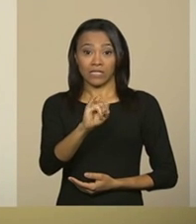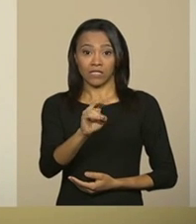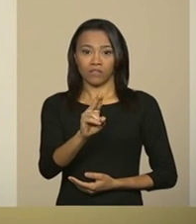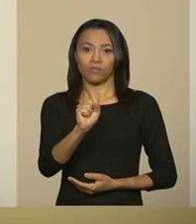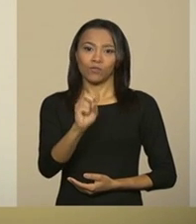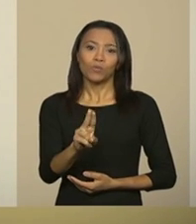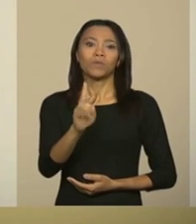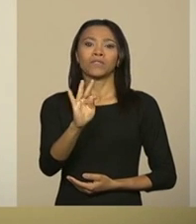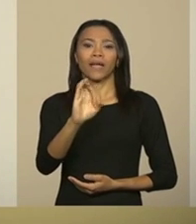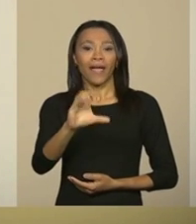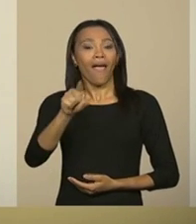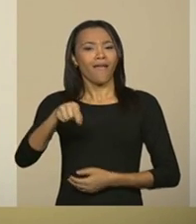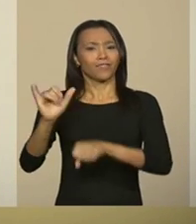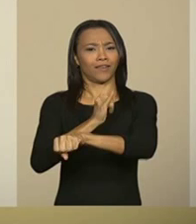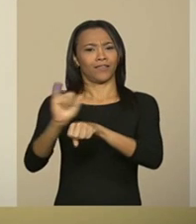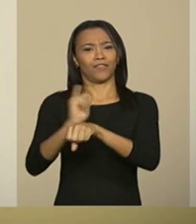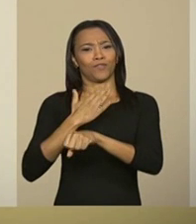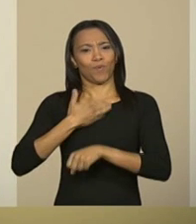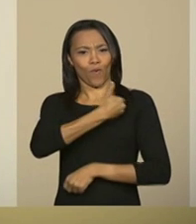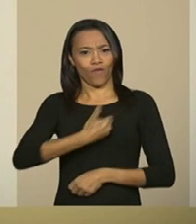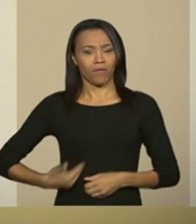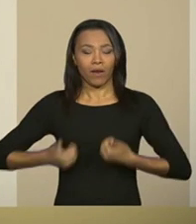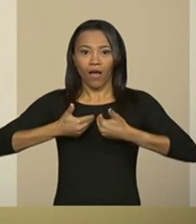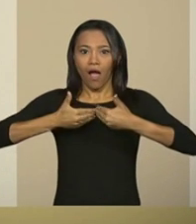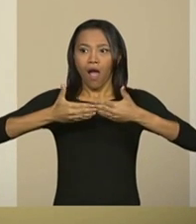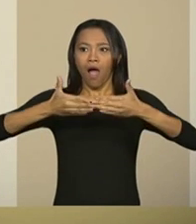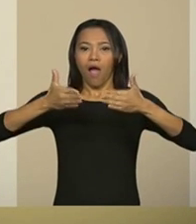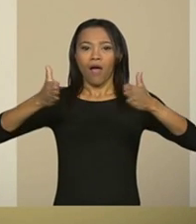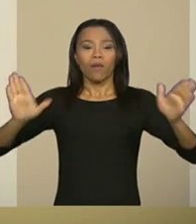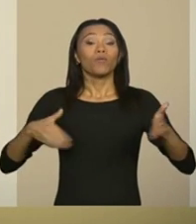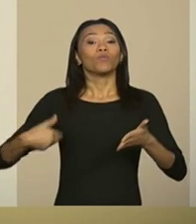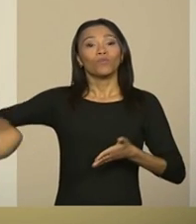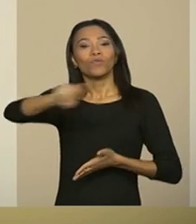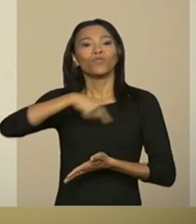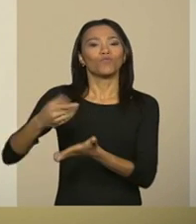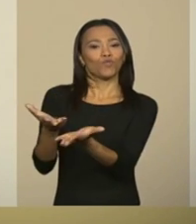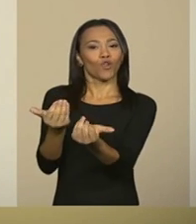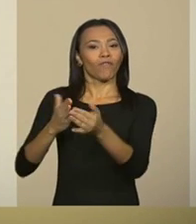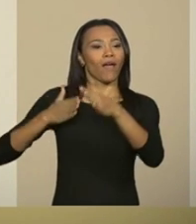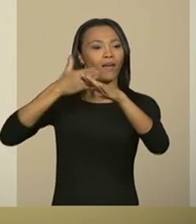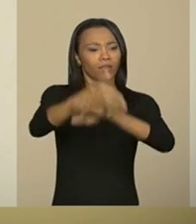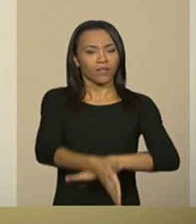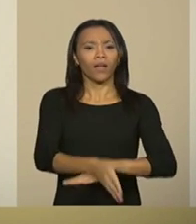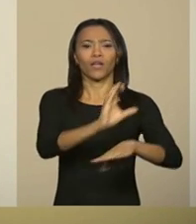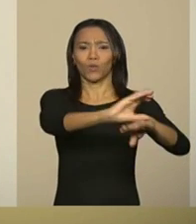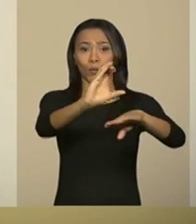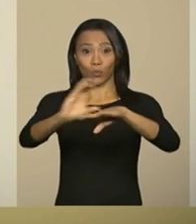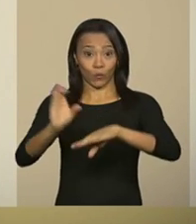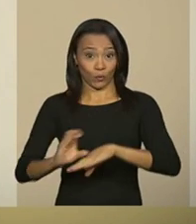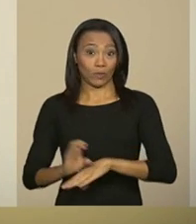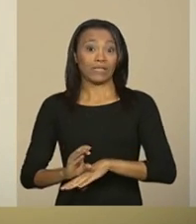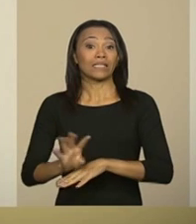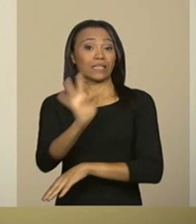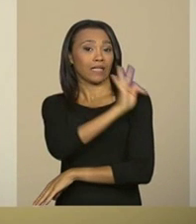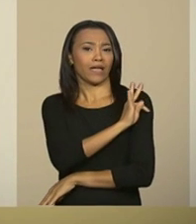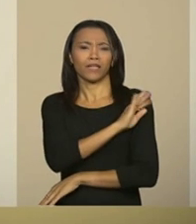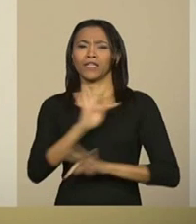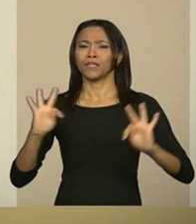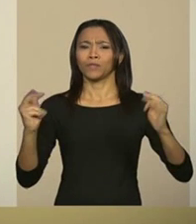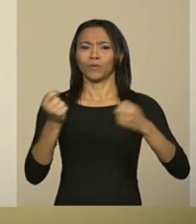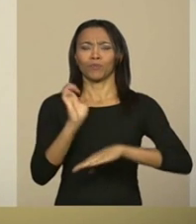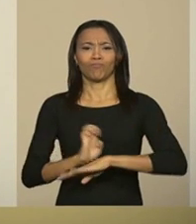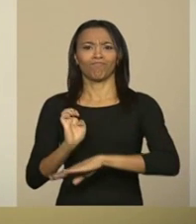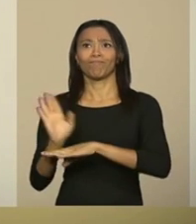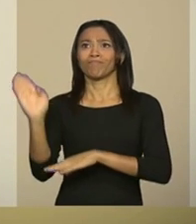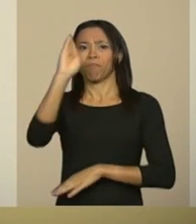estratégias do meu governo para ampliar o acesso dos jovens a cursos técnicos em todo o país a partir de